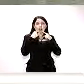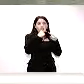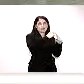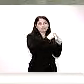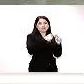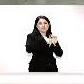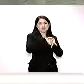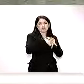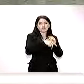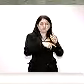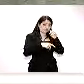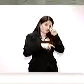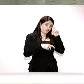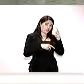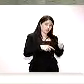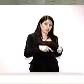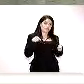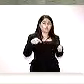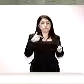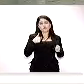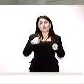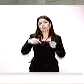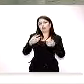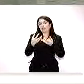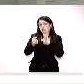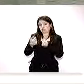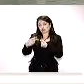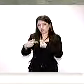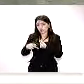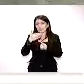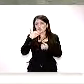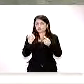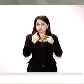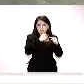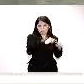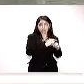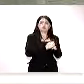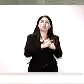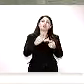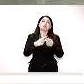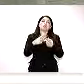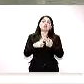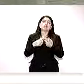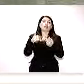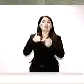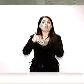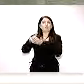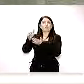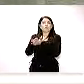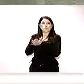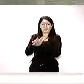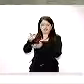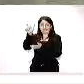provimento ao recurso para fim específico de deixar claro e fazer constar da decisão a exclusão da multa imposta